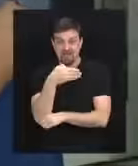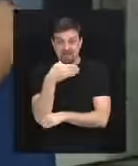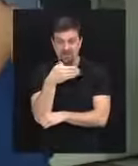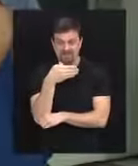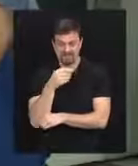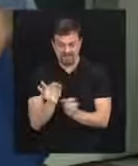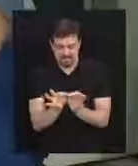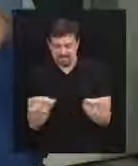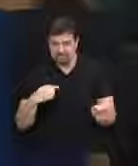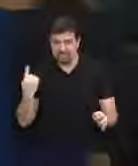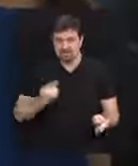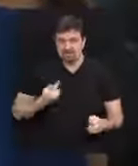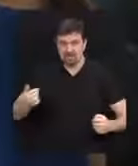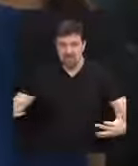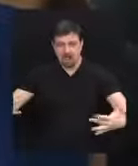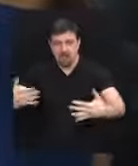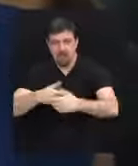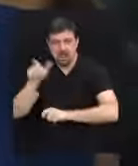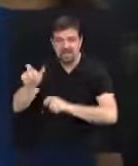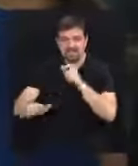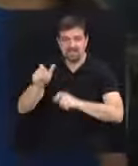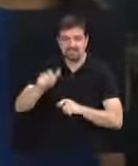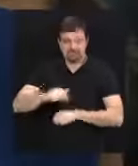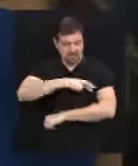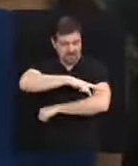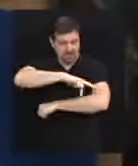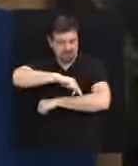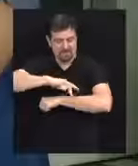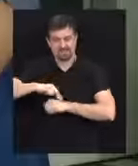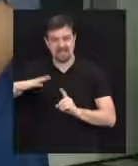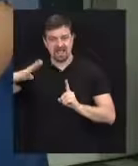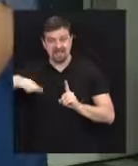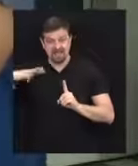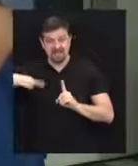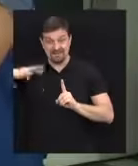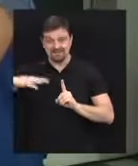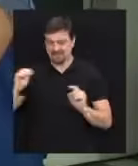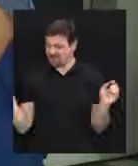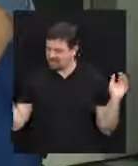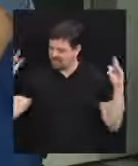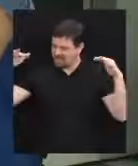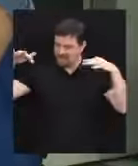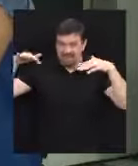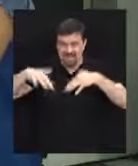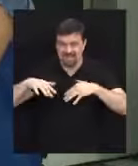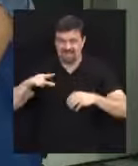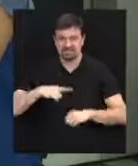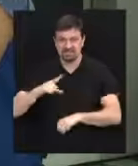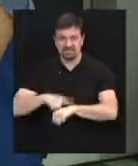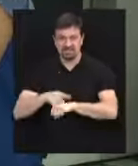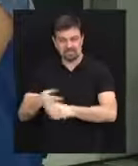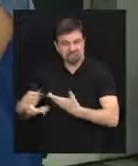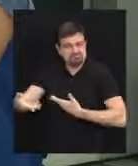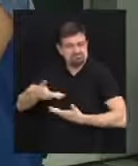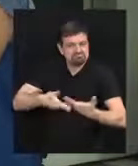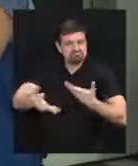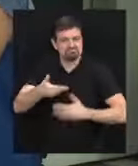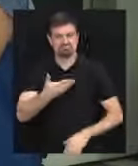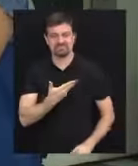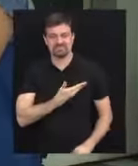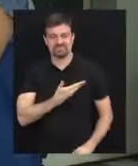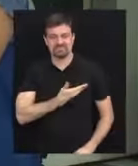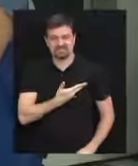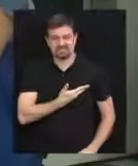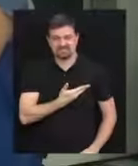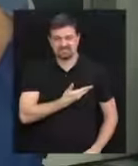aqui. Porque é uma maneira de acolher os fãs, ter um tempo para a pessoa realmente usufruir